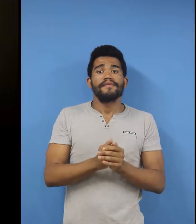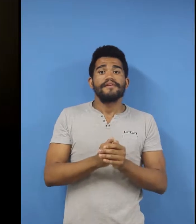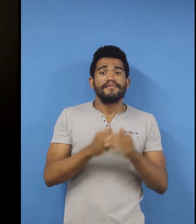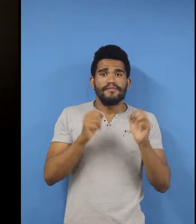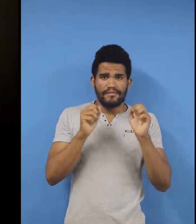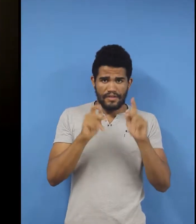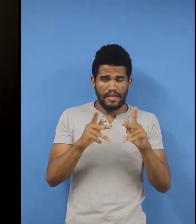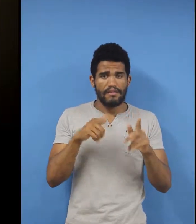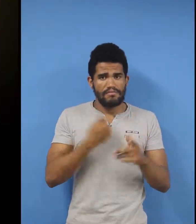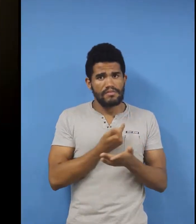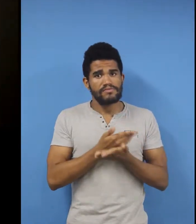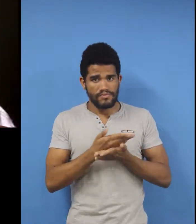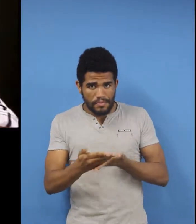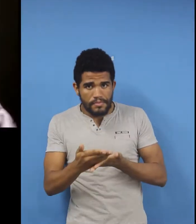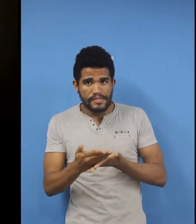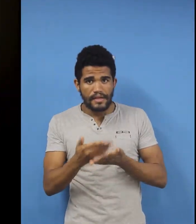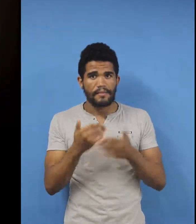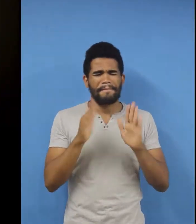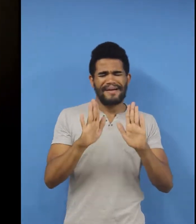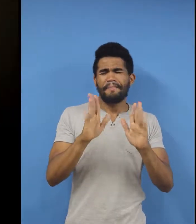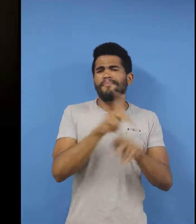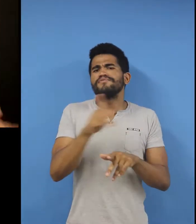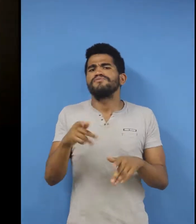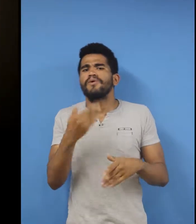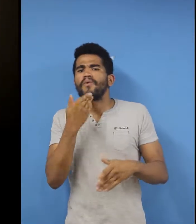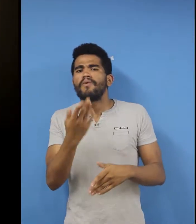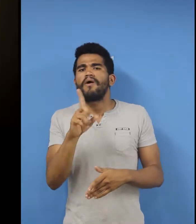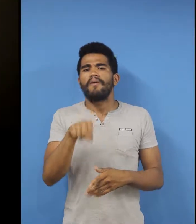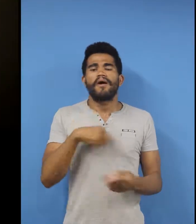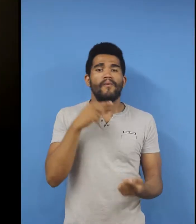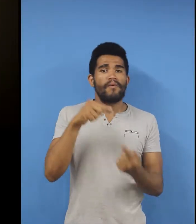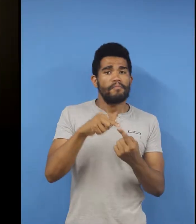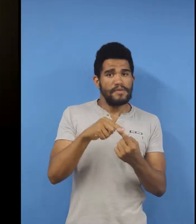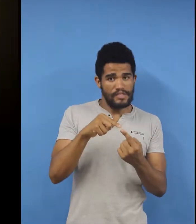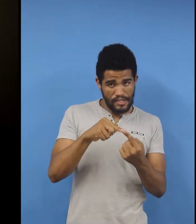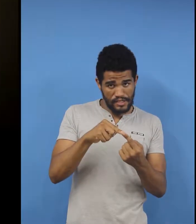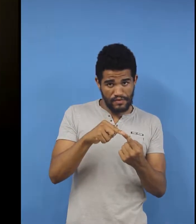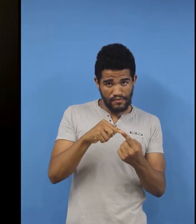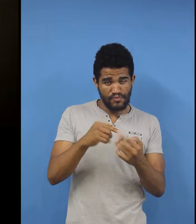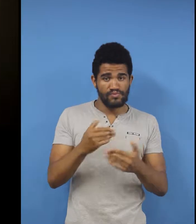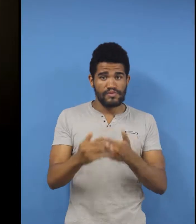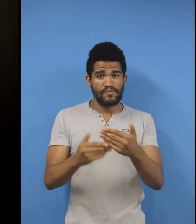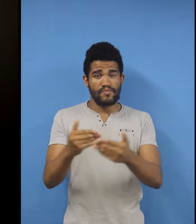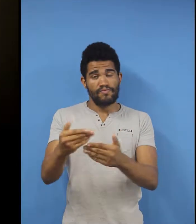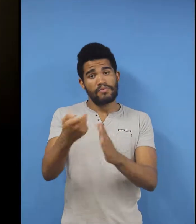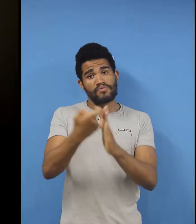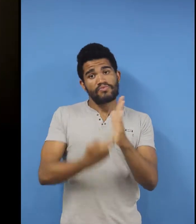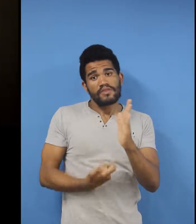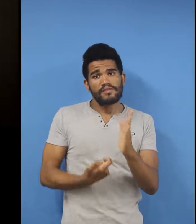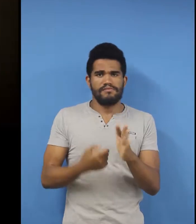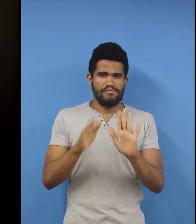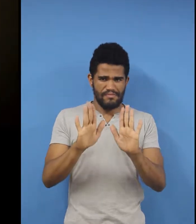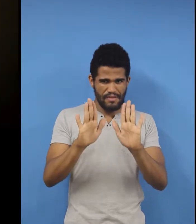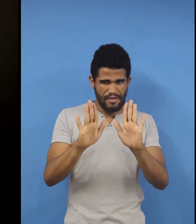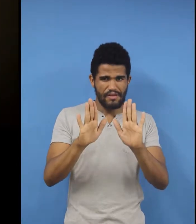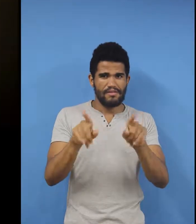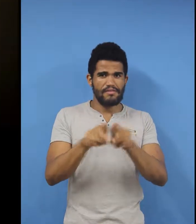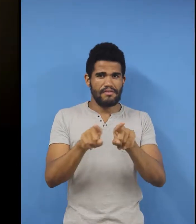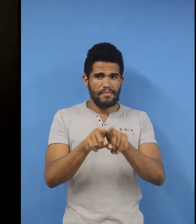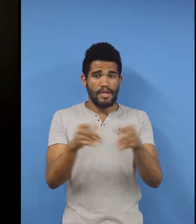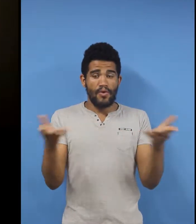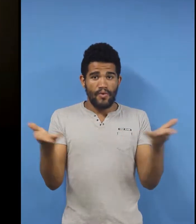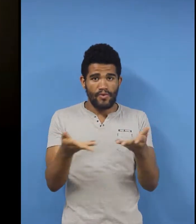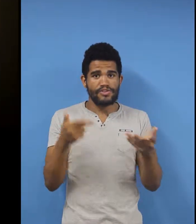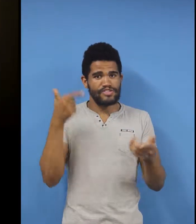solto, ok? Vamos começar. Professora, qual é o objetivo do desenvolvimento no texto? Inclusive, eu acho que dá